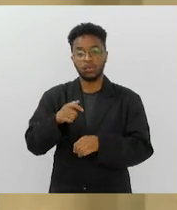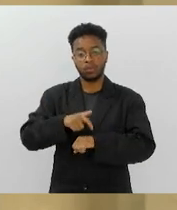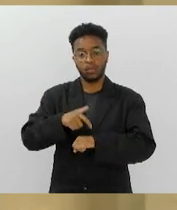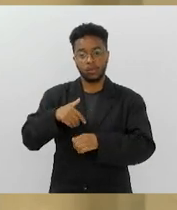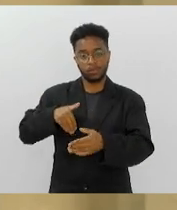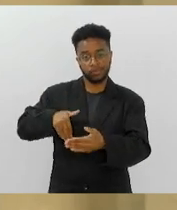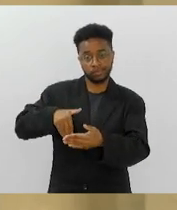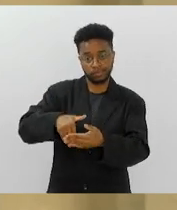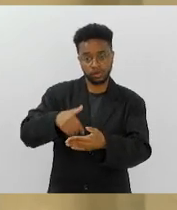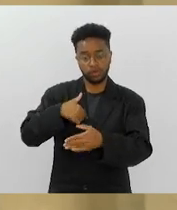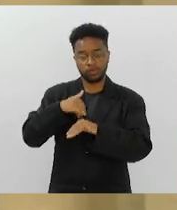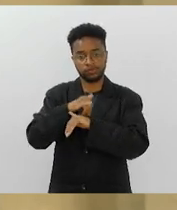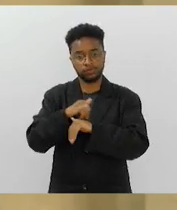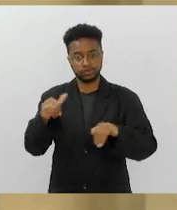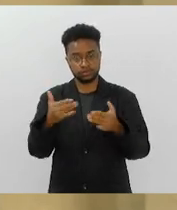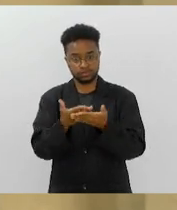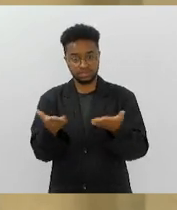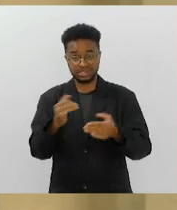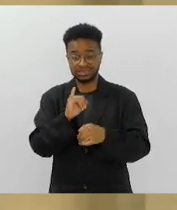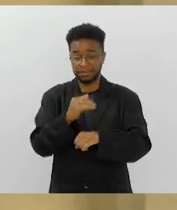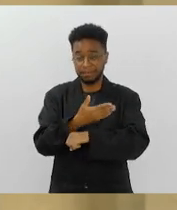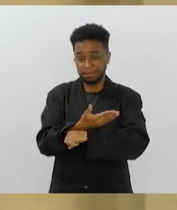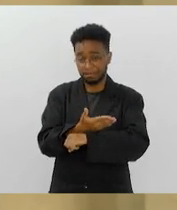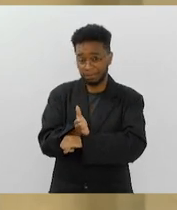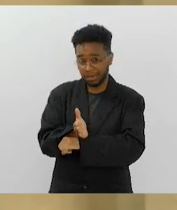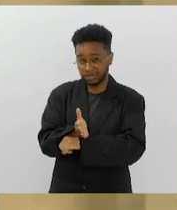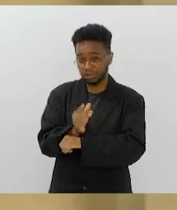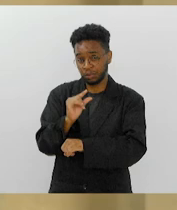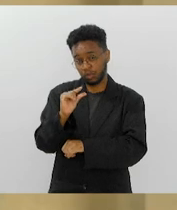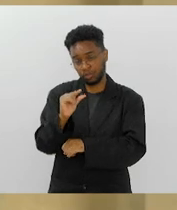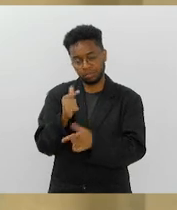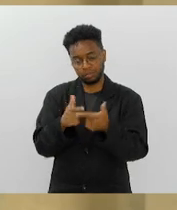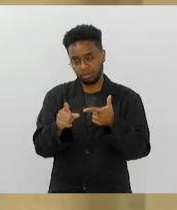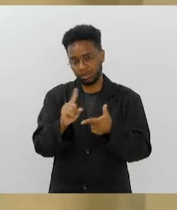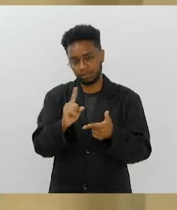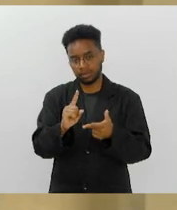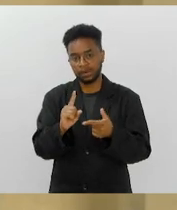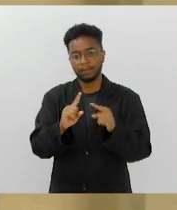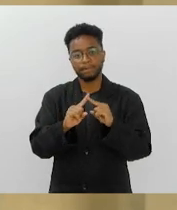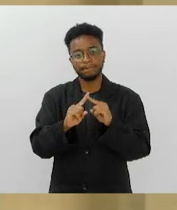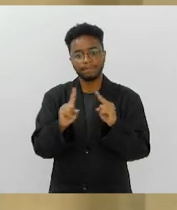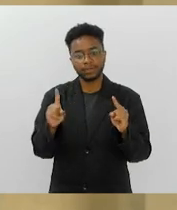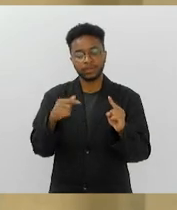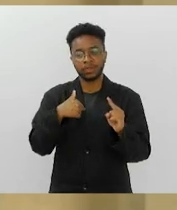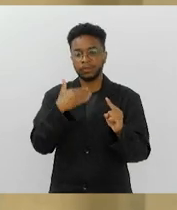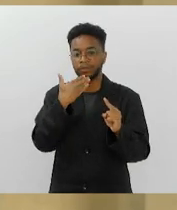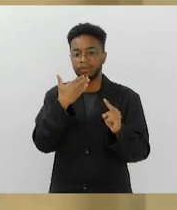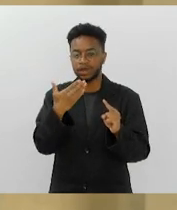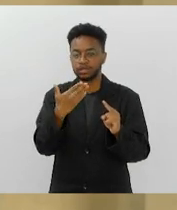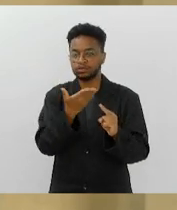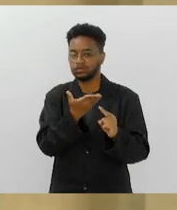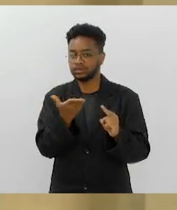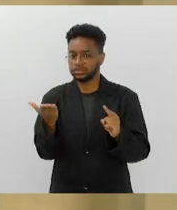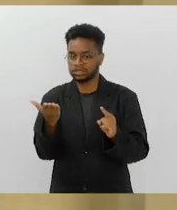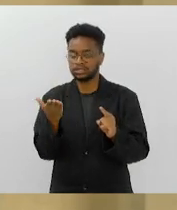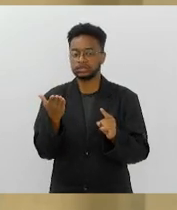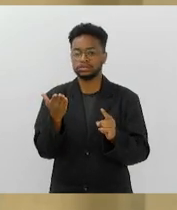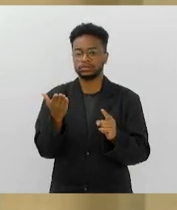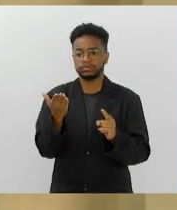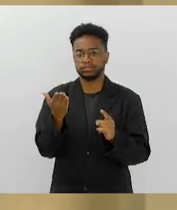avisar. Se a gente passar um pouquinho, não tem problema, mas eu peço que, tanto quanto possível, a gente,